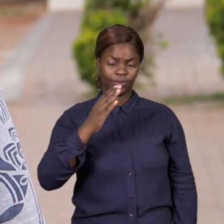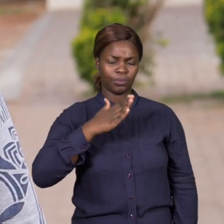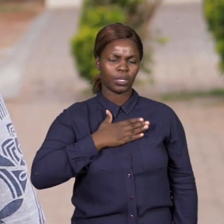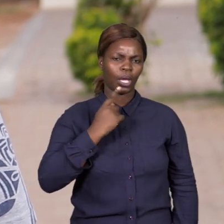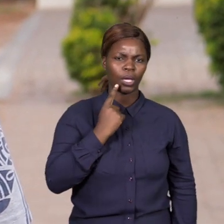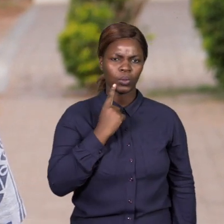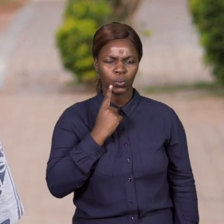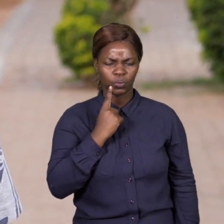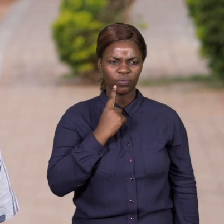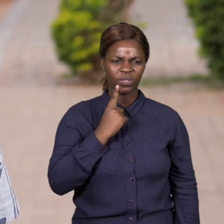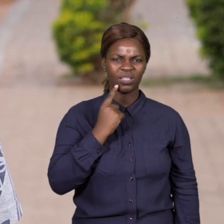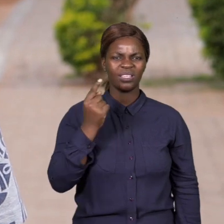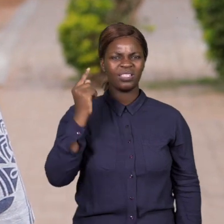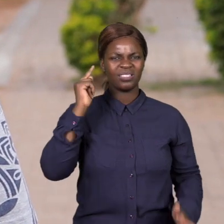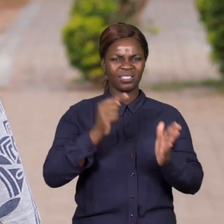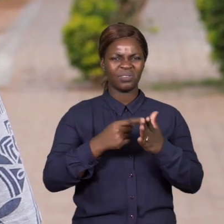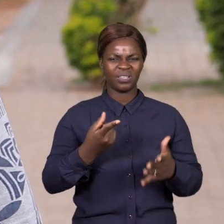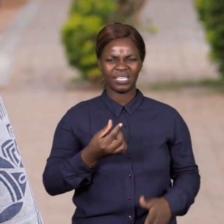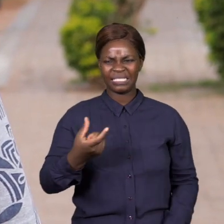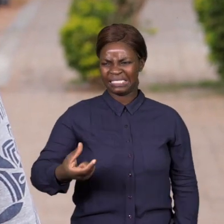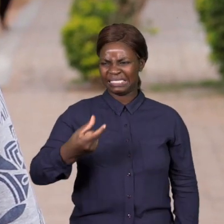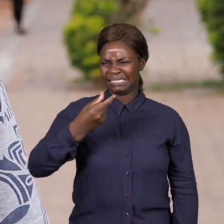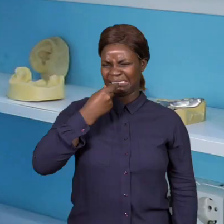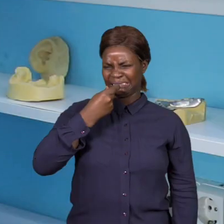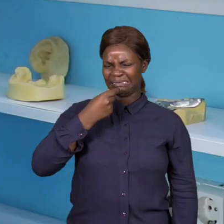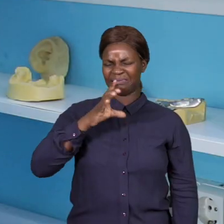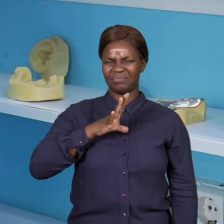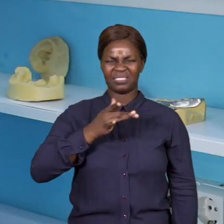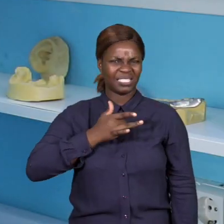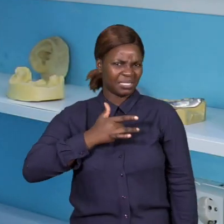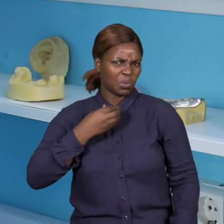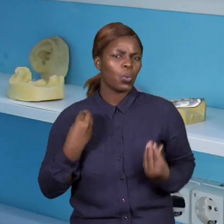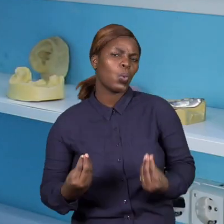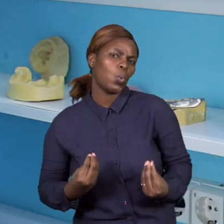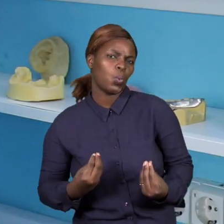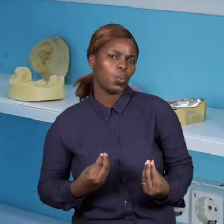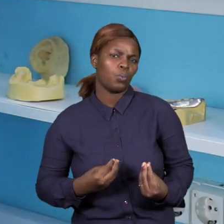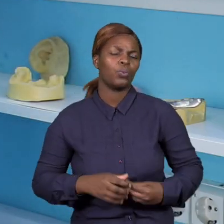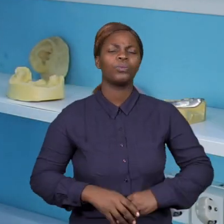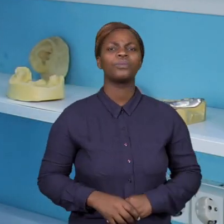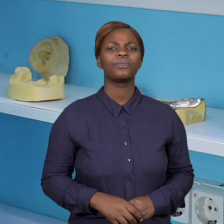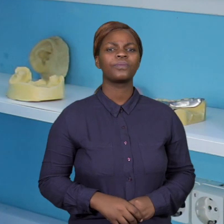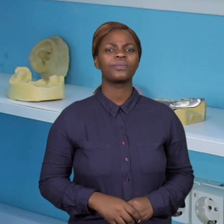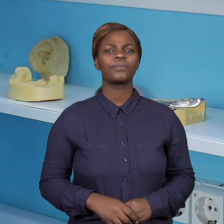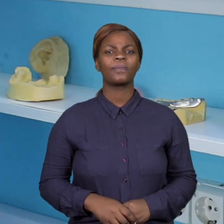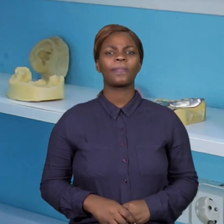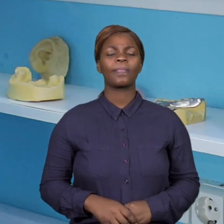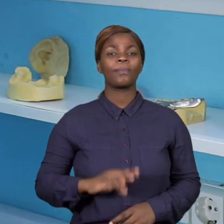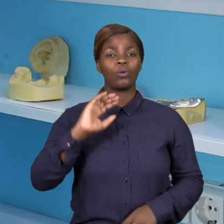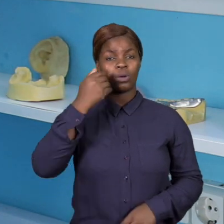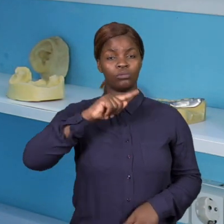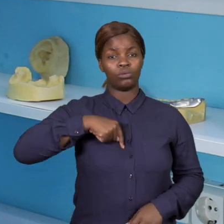se as próteses dentárias são desconfortáveis e incômodas. É uma boa pergunta. De